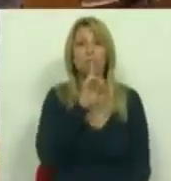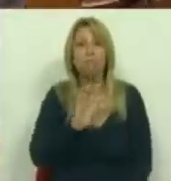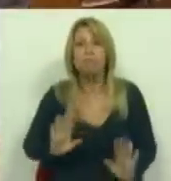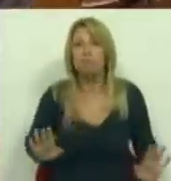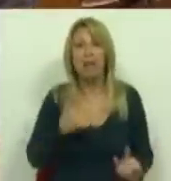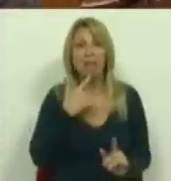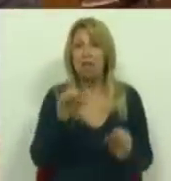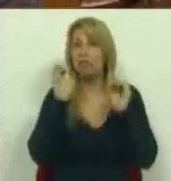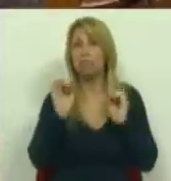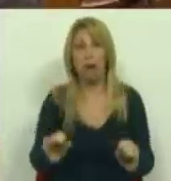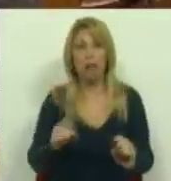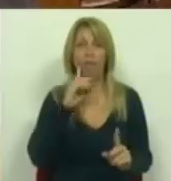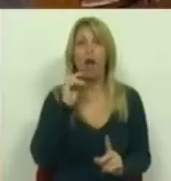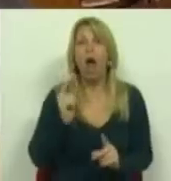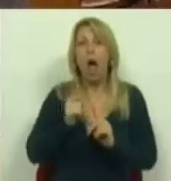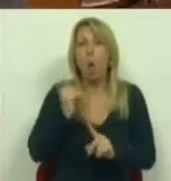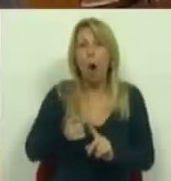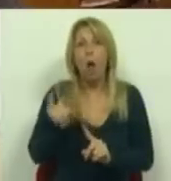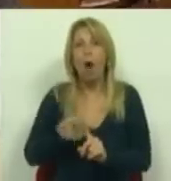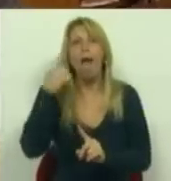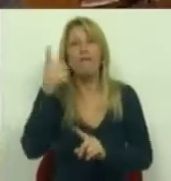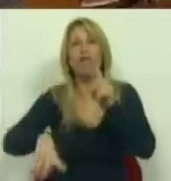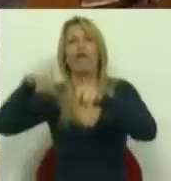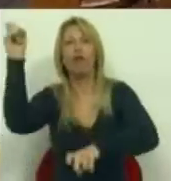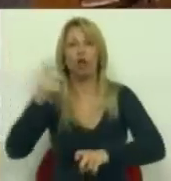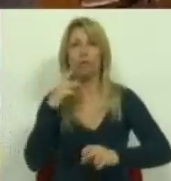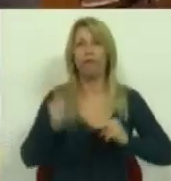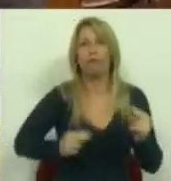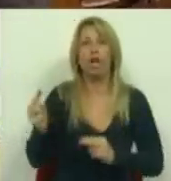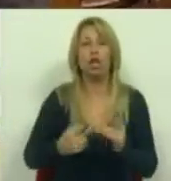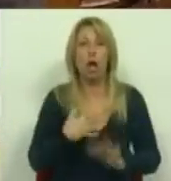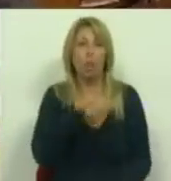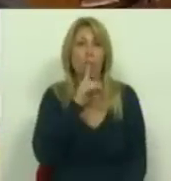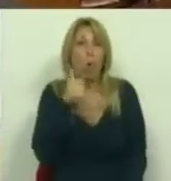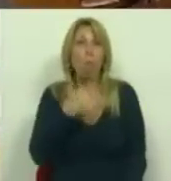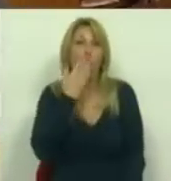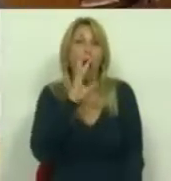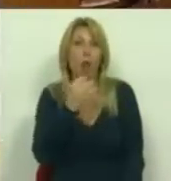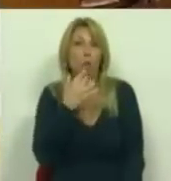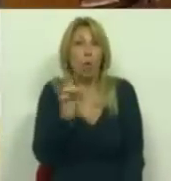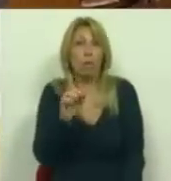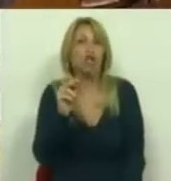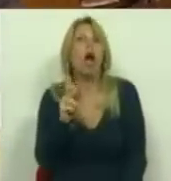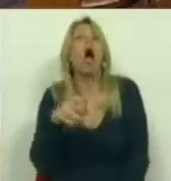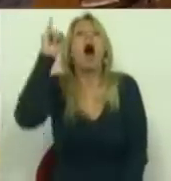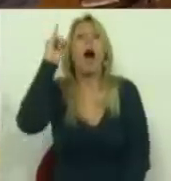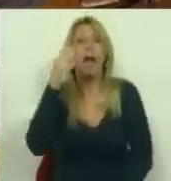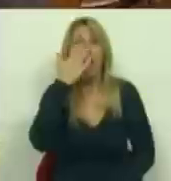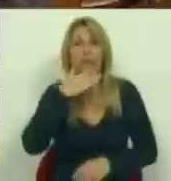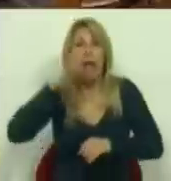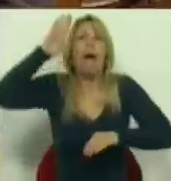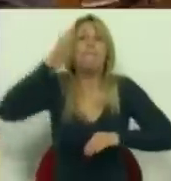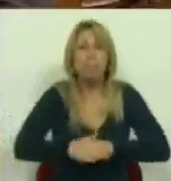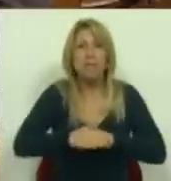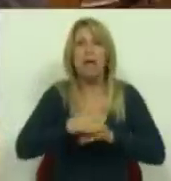crescer a fuga de capitais, mas nada diz. Um bom aluno, submisso, não diz ai sequer quando o calcam.